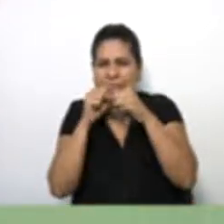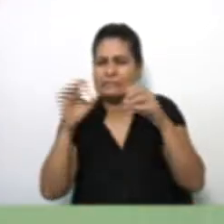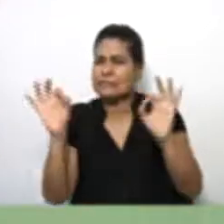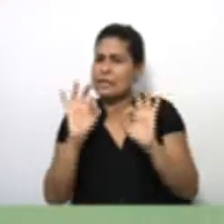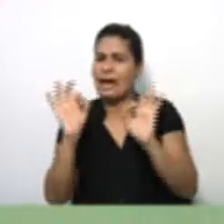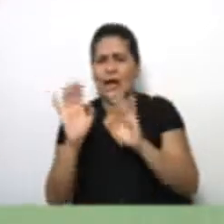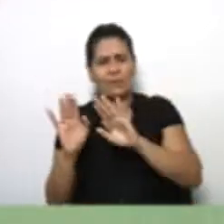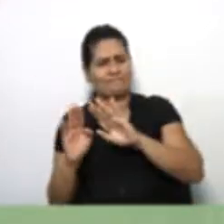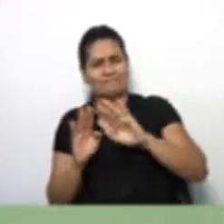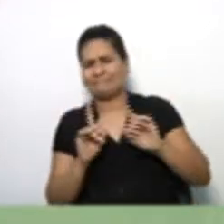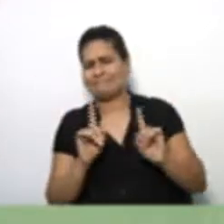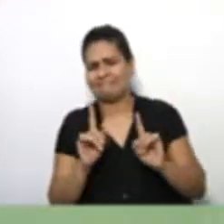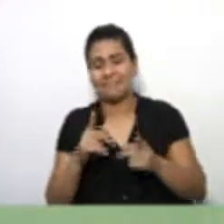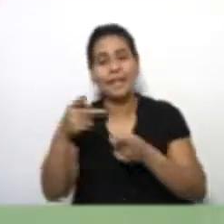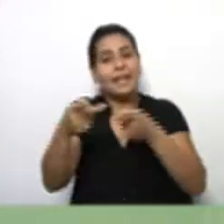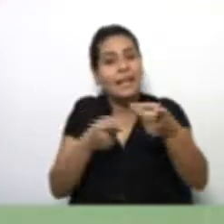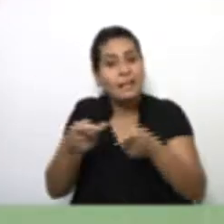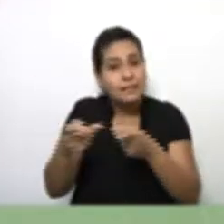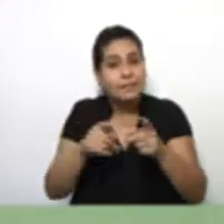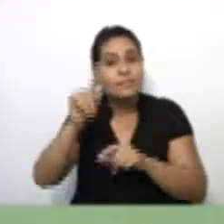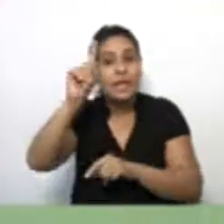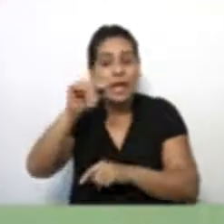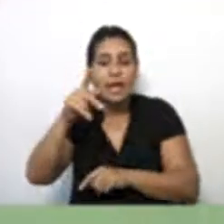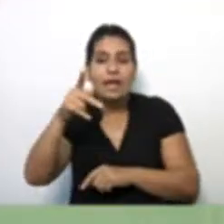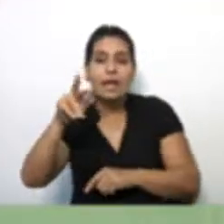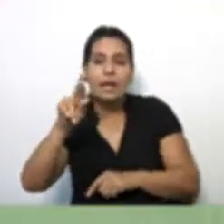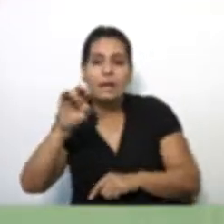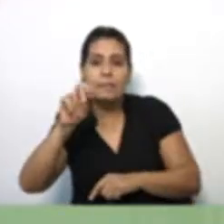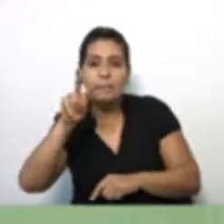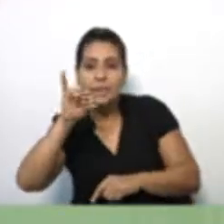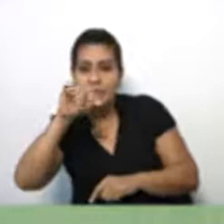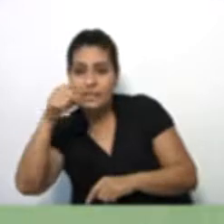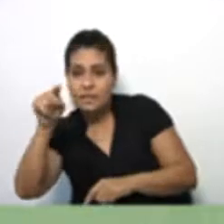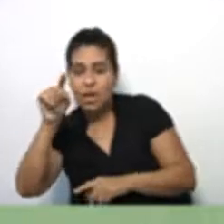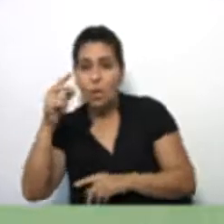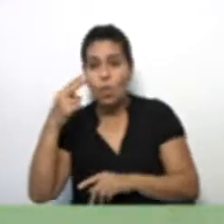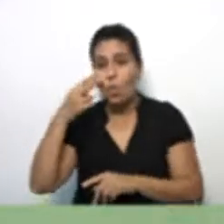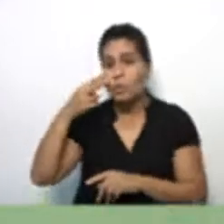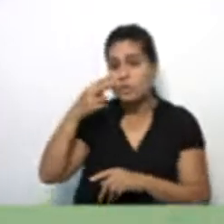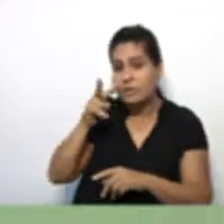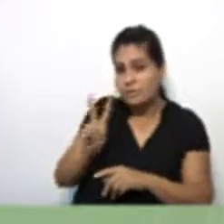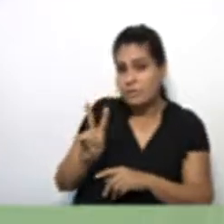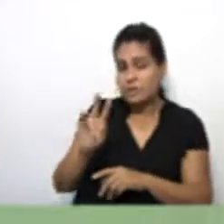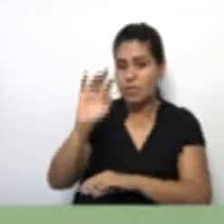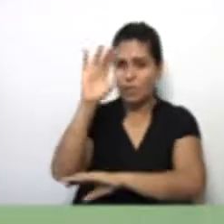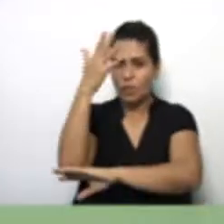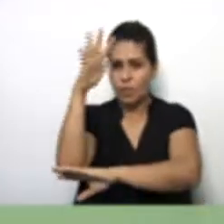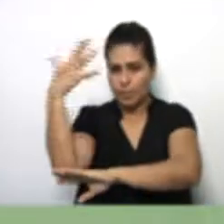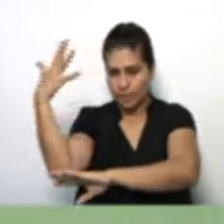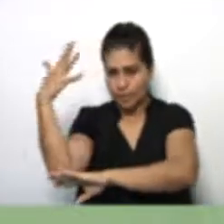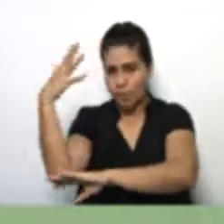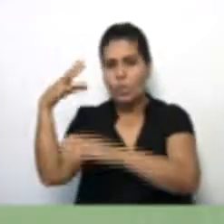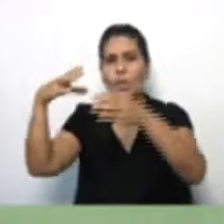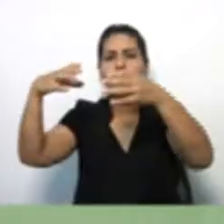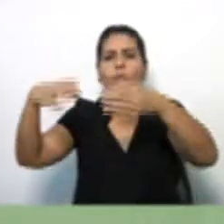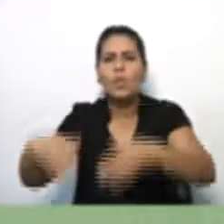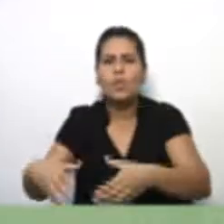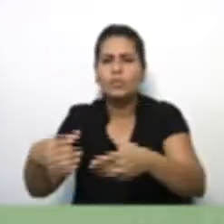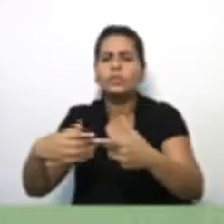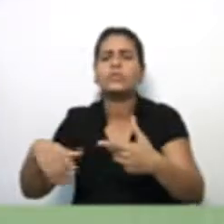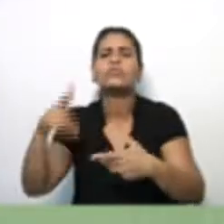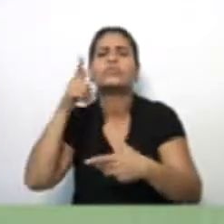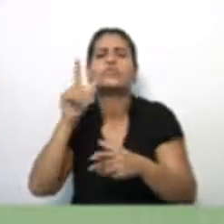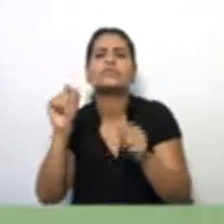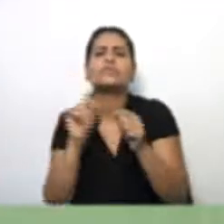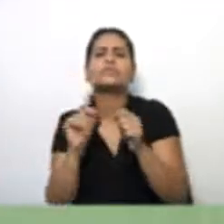pessoal, aqui, ó, planejamento voltado à previsão aqui, ó, envolve análise ambiental e alocação de